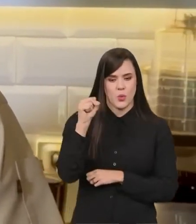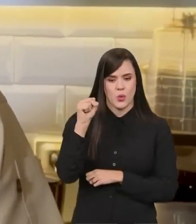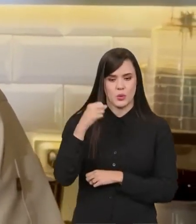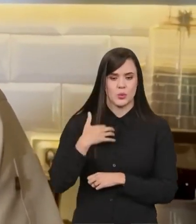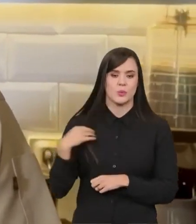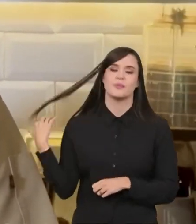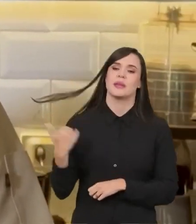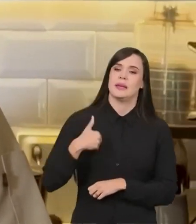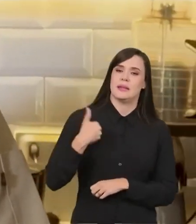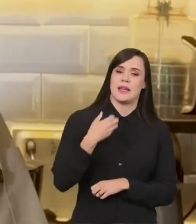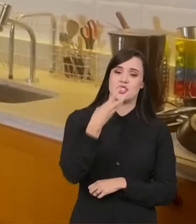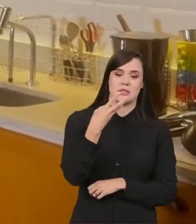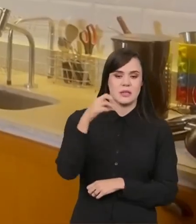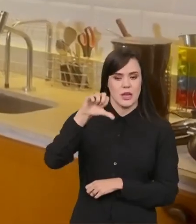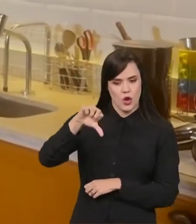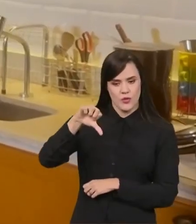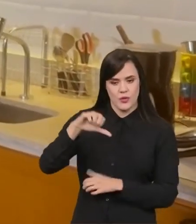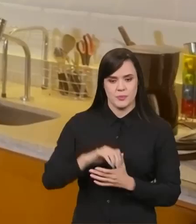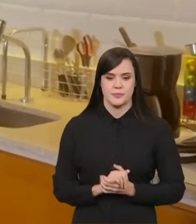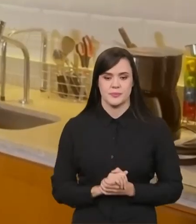Eu tinha 39 anos.